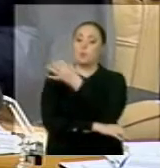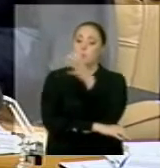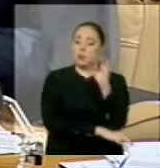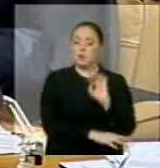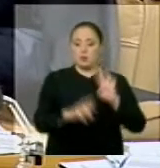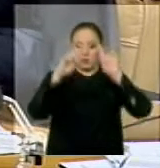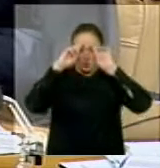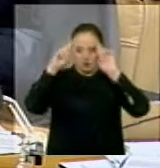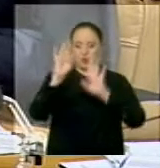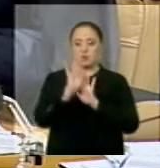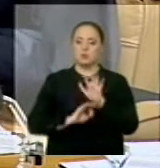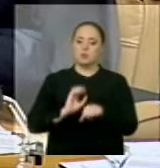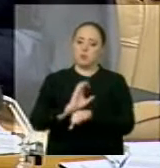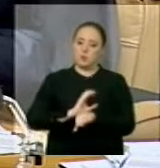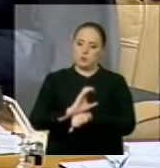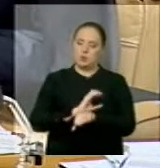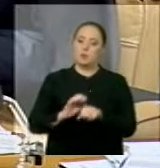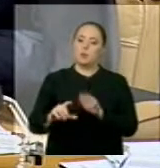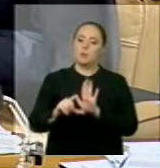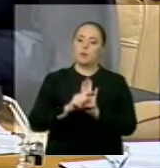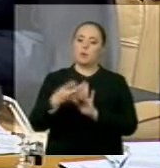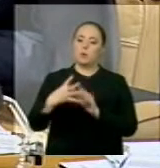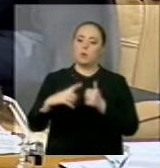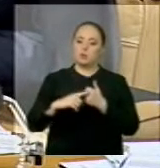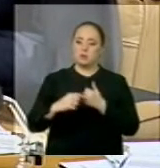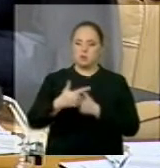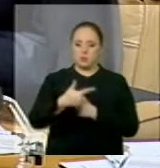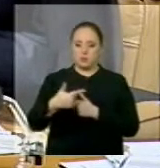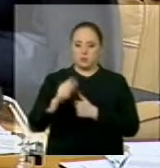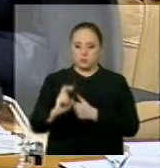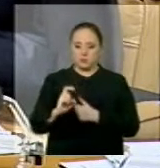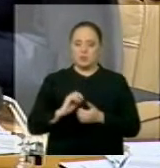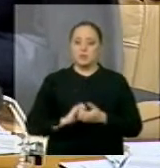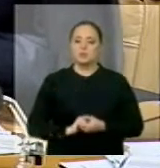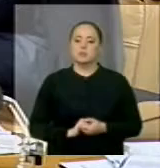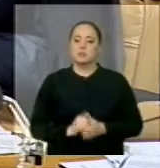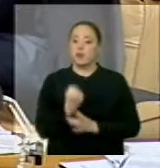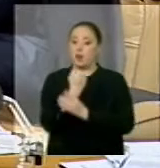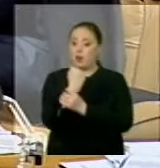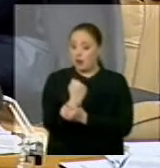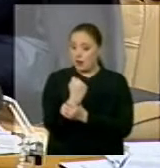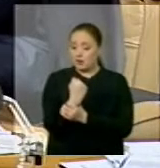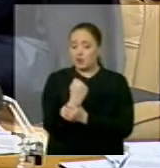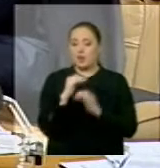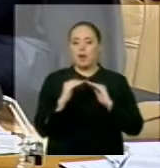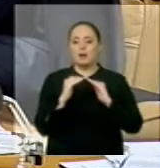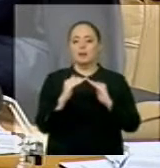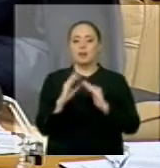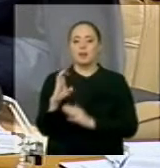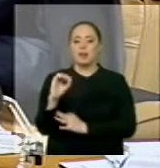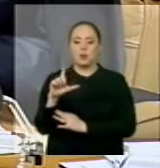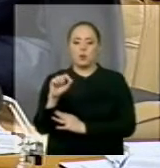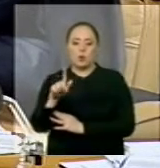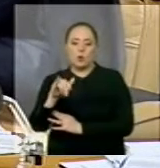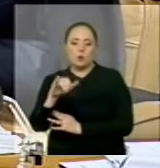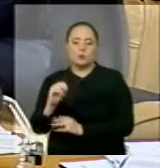ao texto constitucional, nomeadamente parágrafo 4º do artigo 225. A garantia do equilíbrio ecológico como condição de